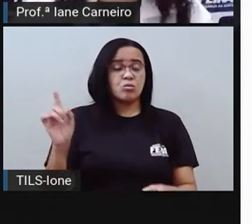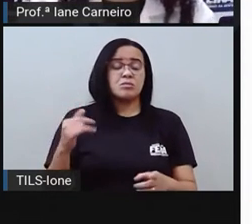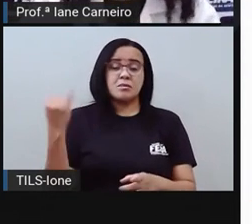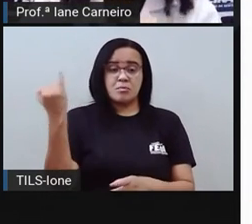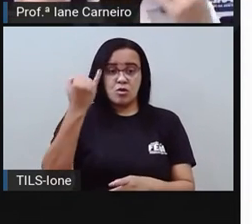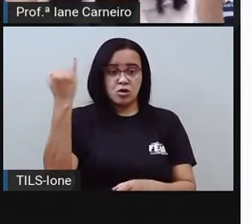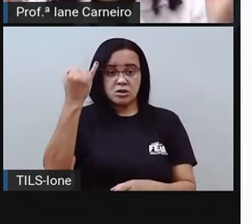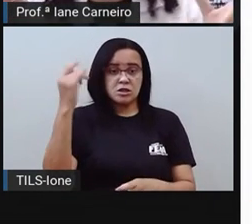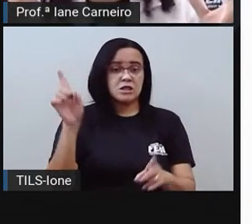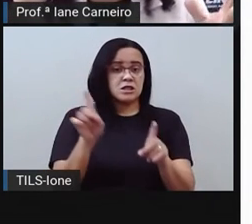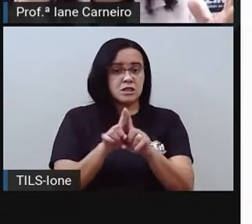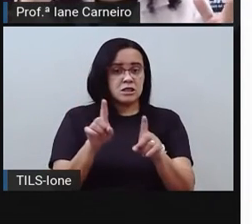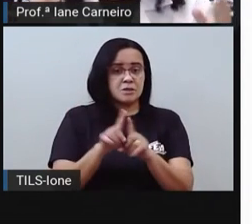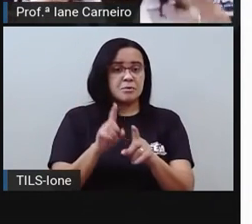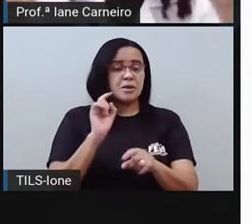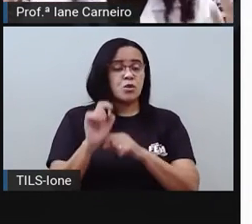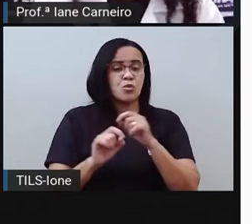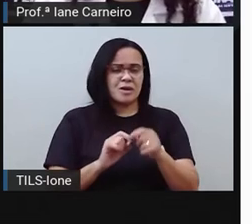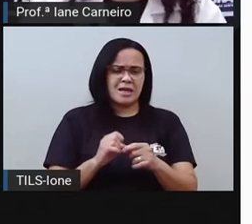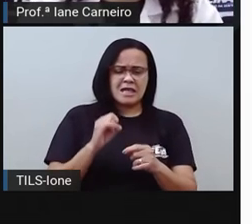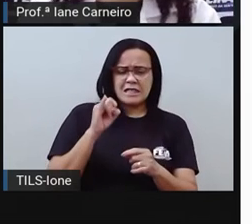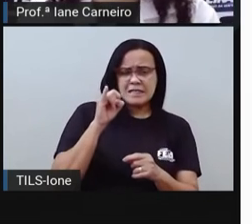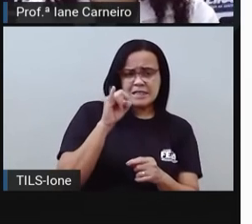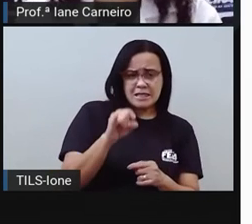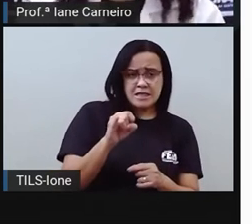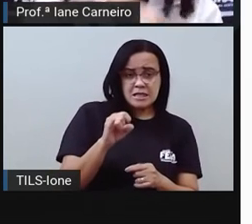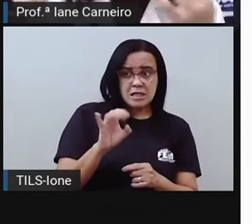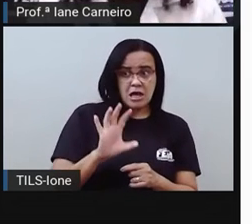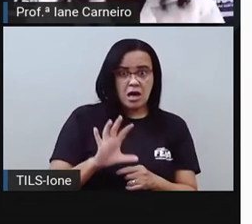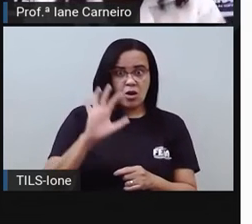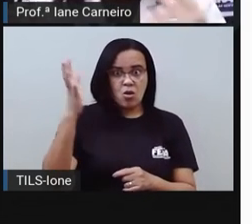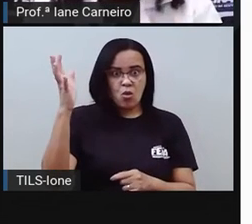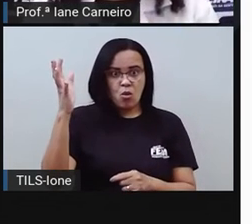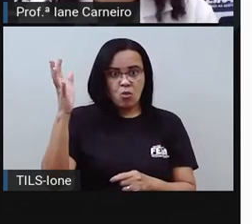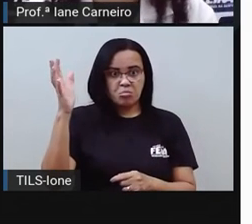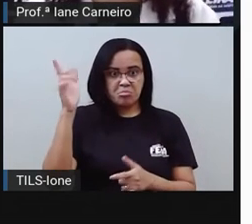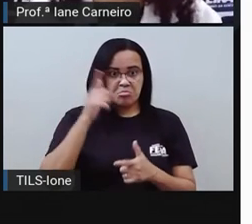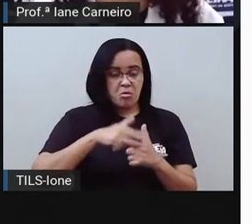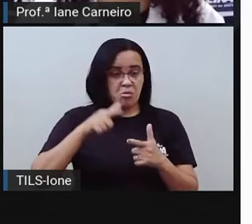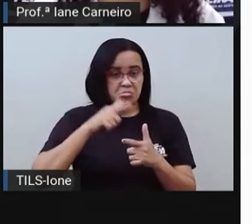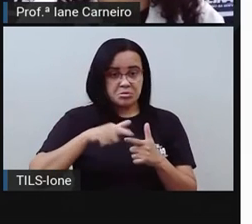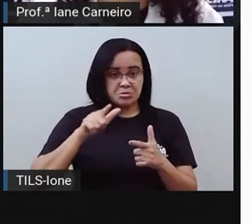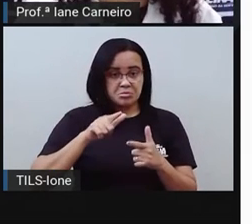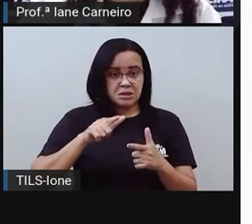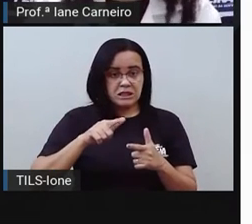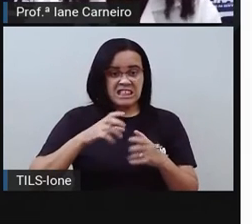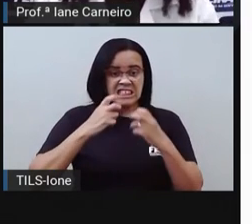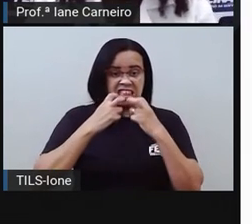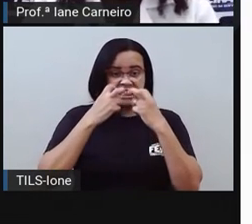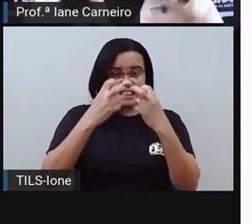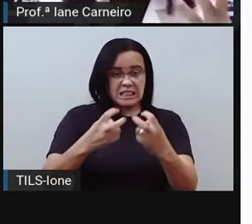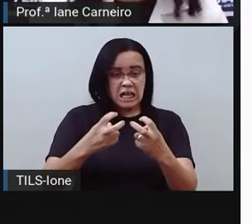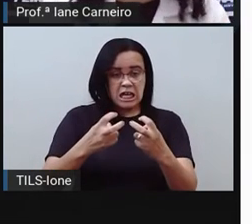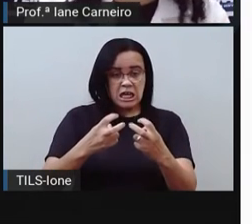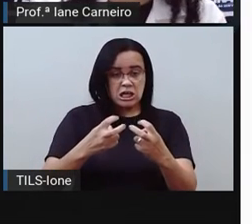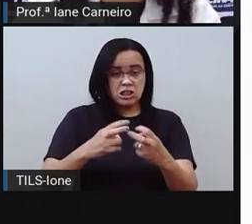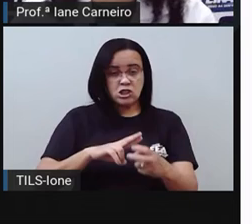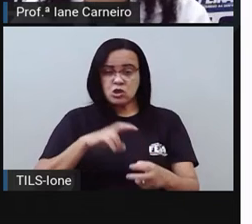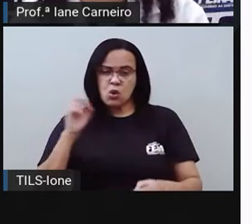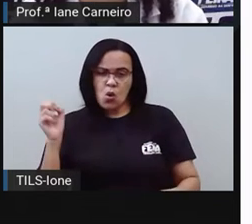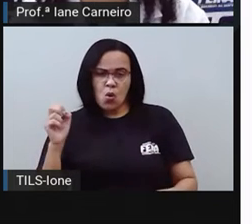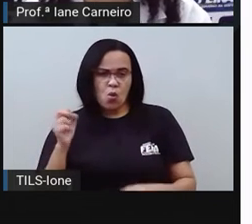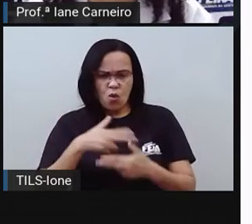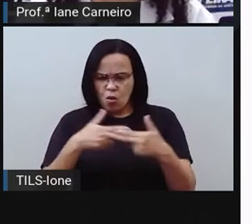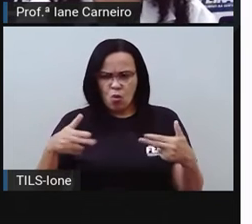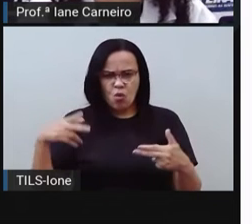importante, né? Se aconteceu, ô pró, eu gritei. Ô pró, eu machuquei o colega. Ô, pró, eu mexi nas coisas do